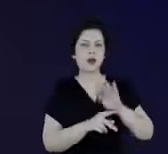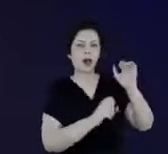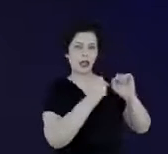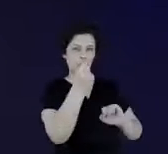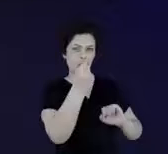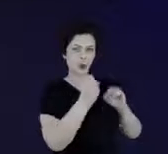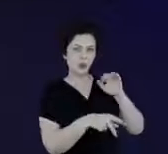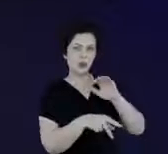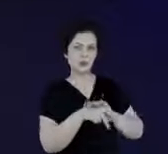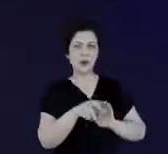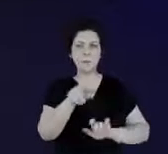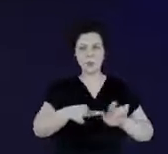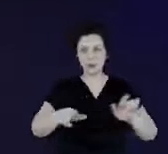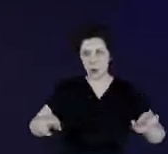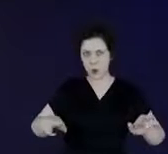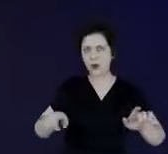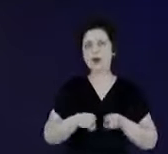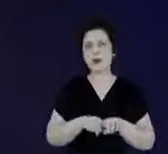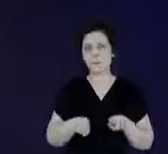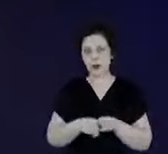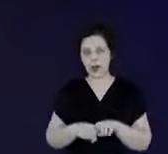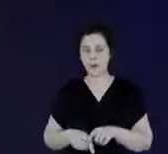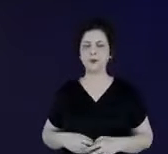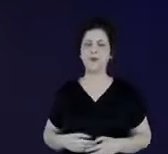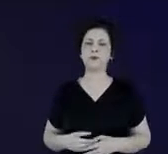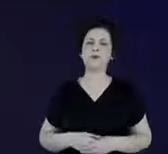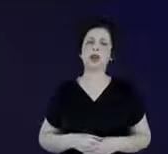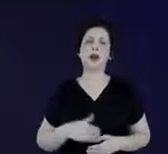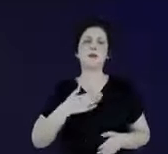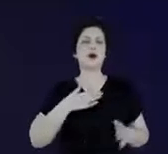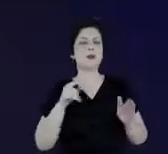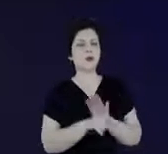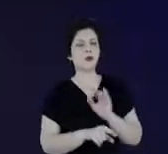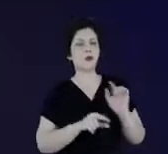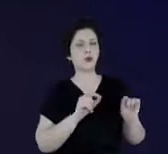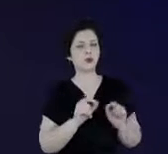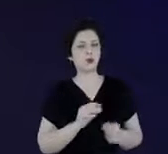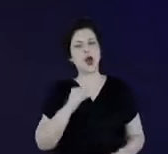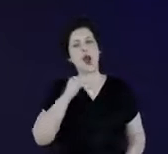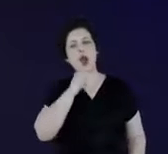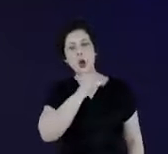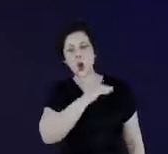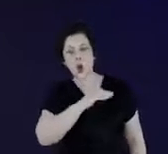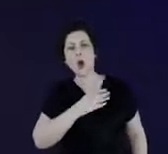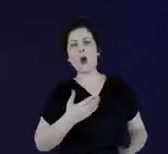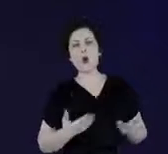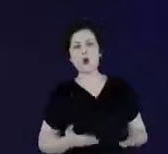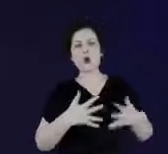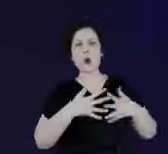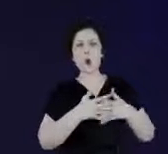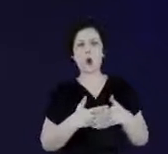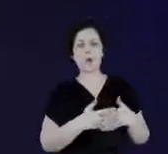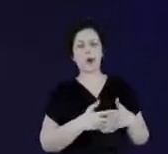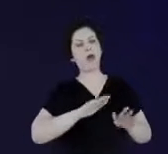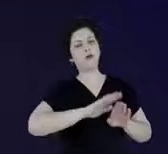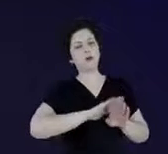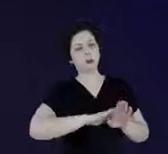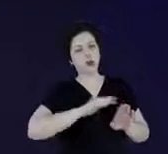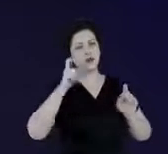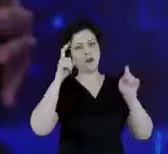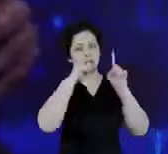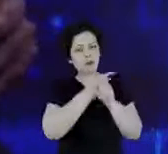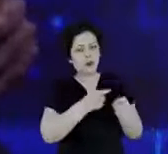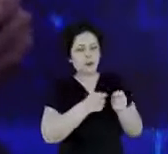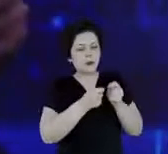consumidor tá então a minha pergunta é o seguinte é claro que a gente tem como qualquer coisa complexa dificuldade de medir os